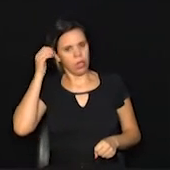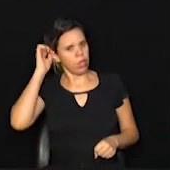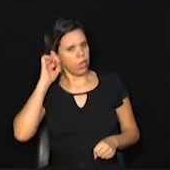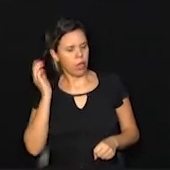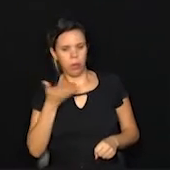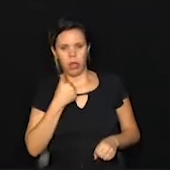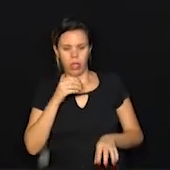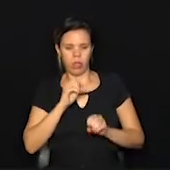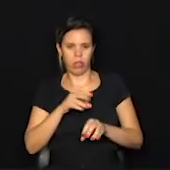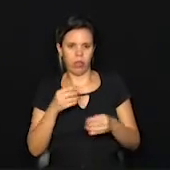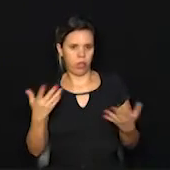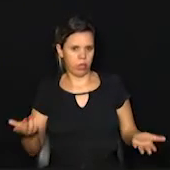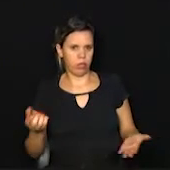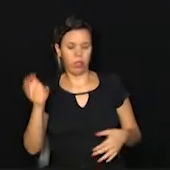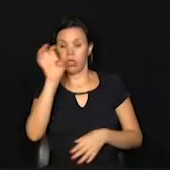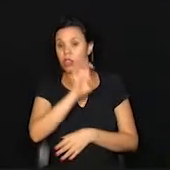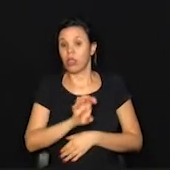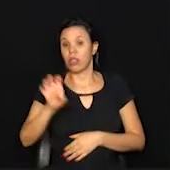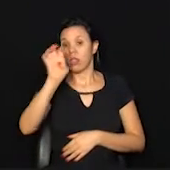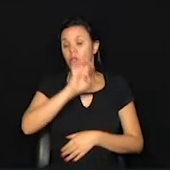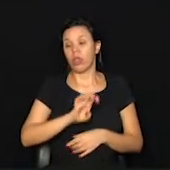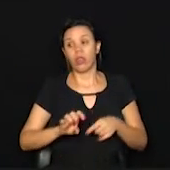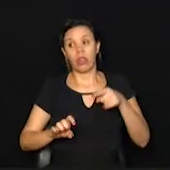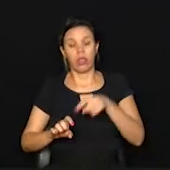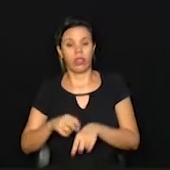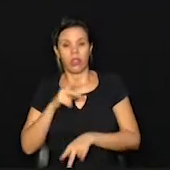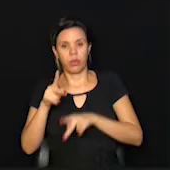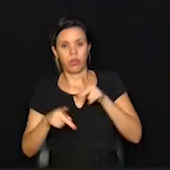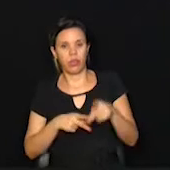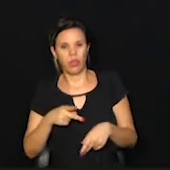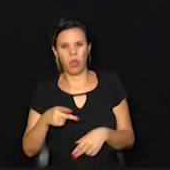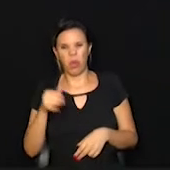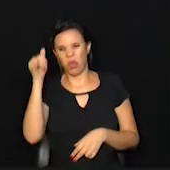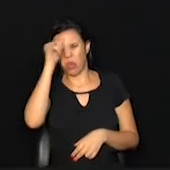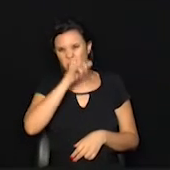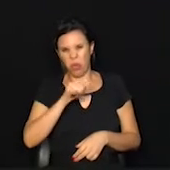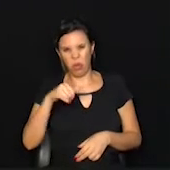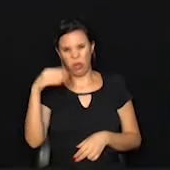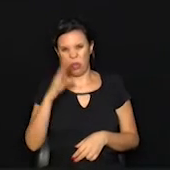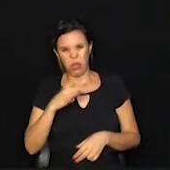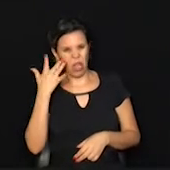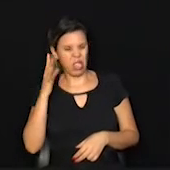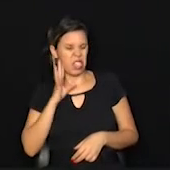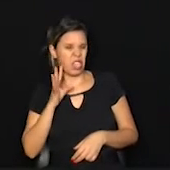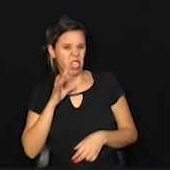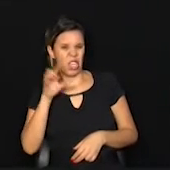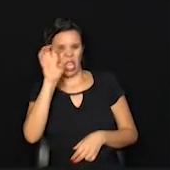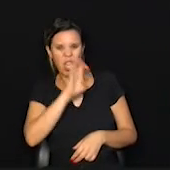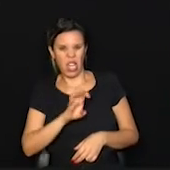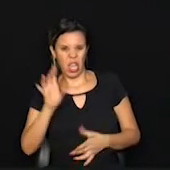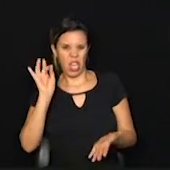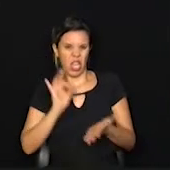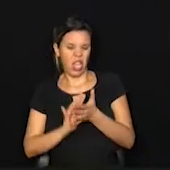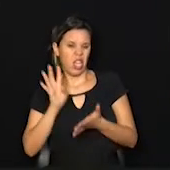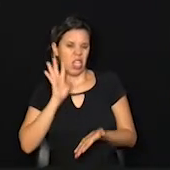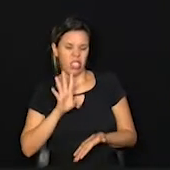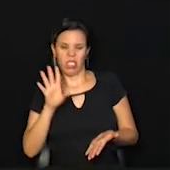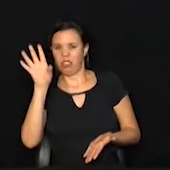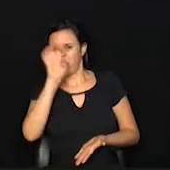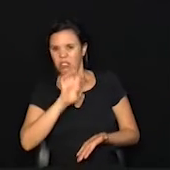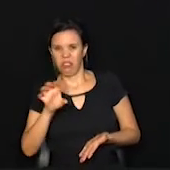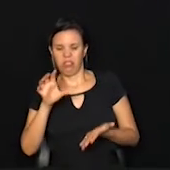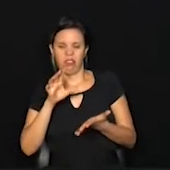privado é melhor de educação o que que na Europa que esses babacas acham que é tão legal eles não olham que tem que realmente legal